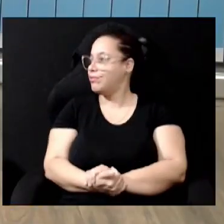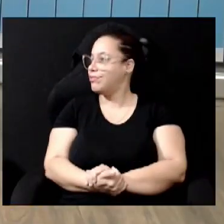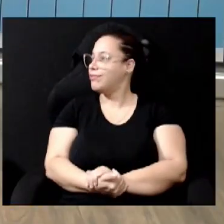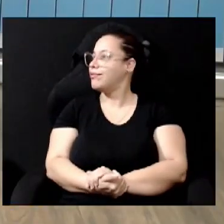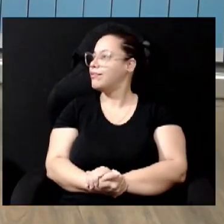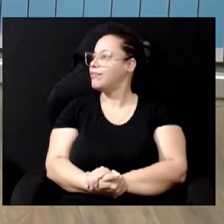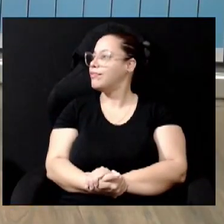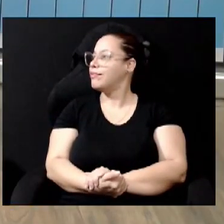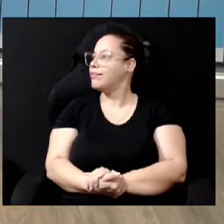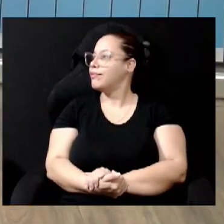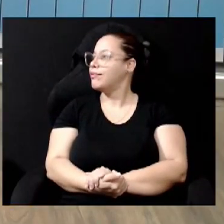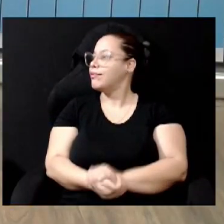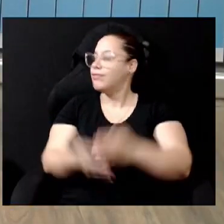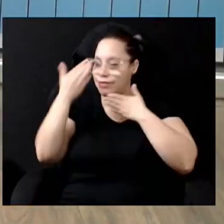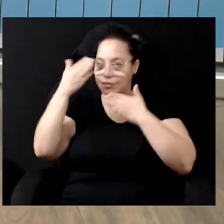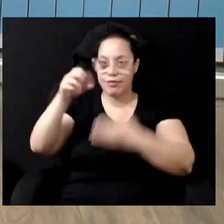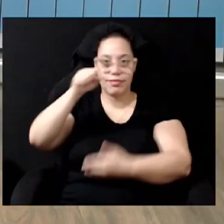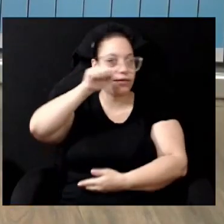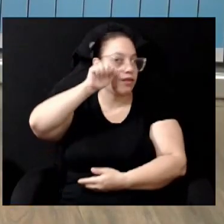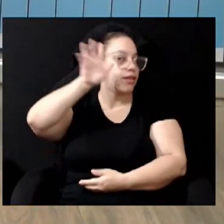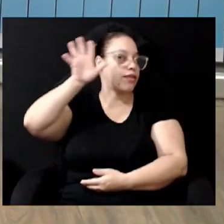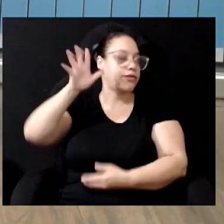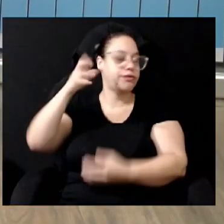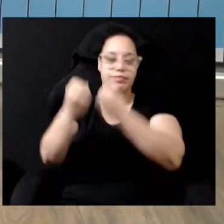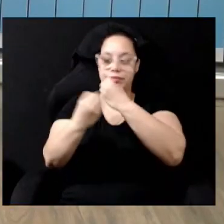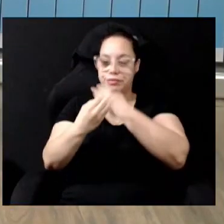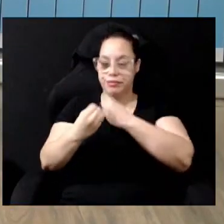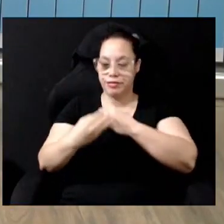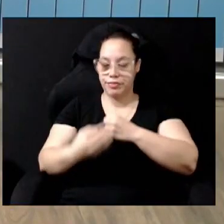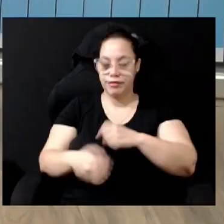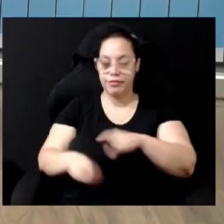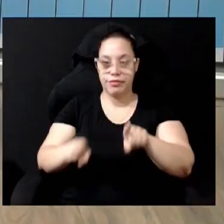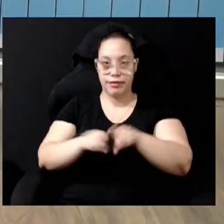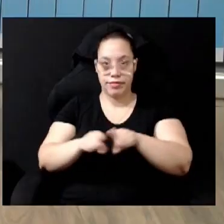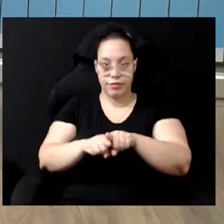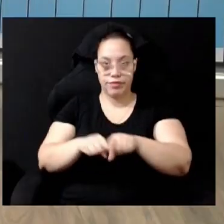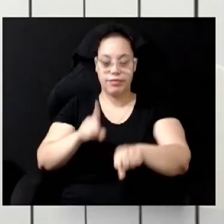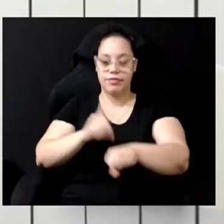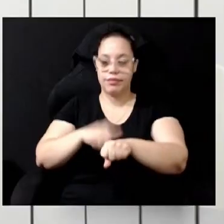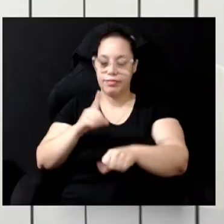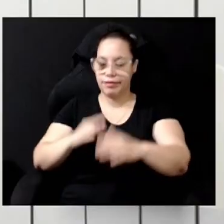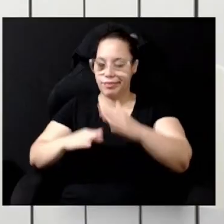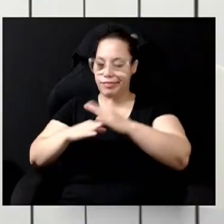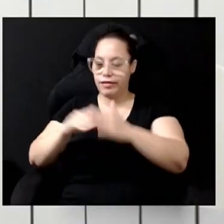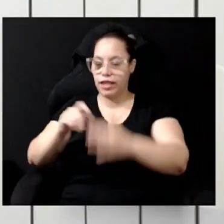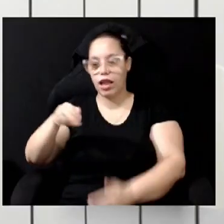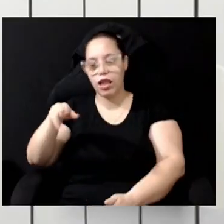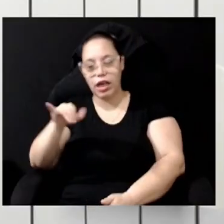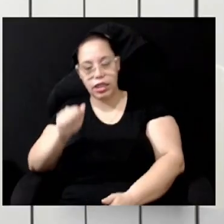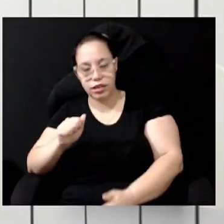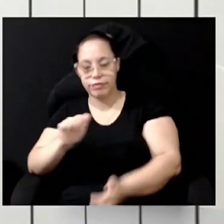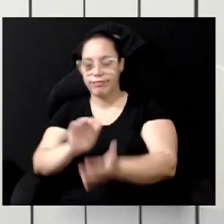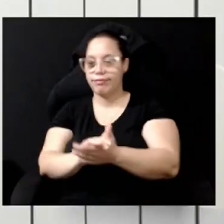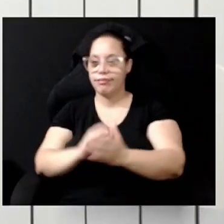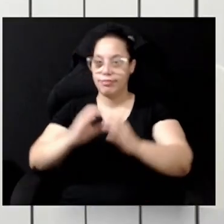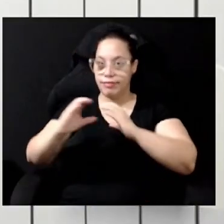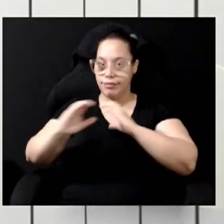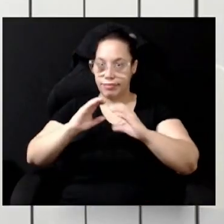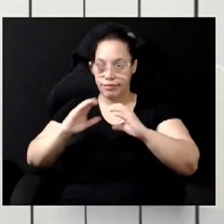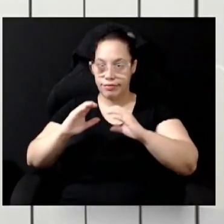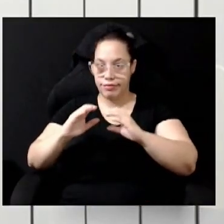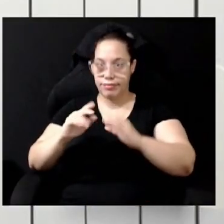Muito obrigado, Alexandra Dias, pelas informações. Também a disponibilidade do tempo da Adriana Cardelli, que é a coordenadora do programa